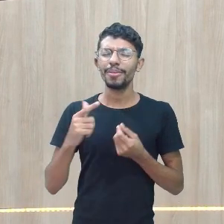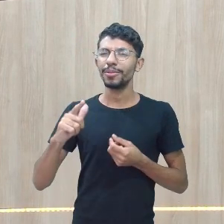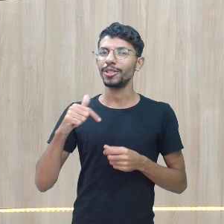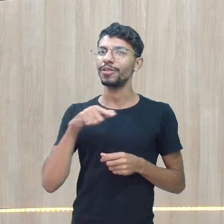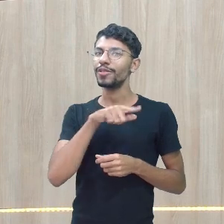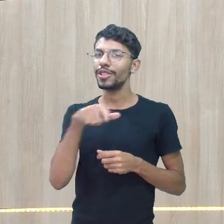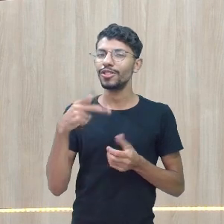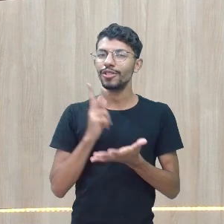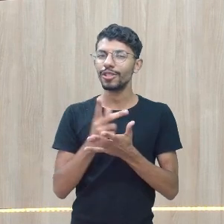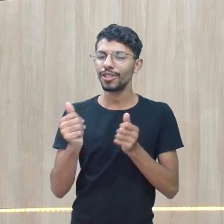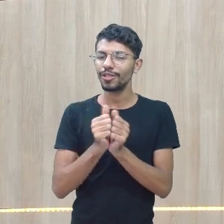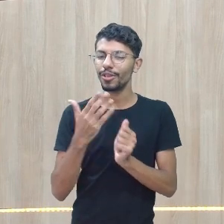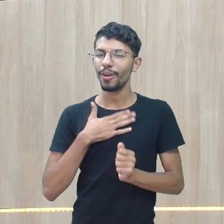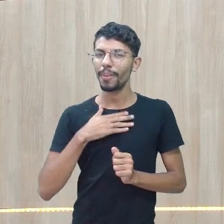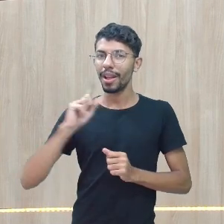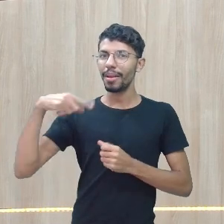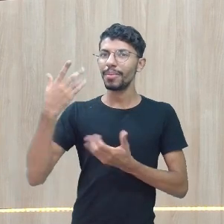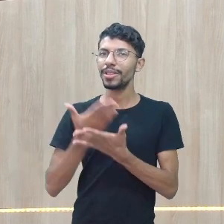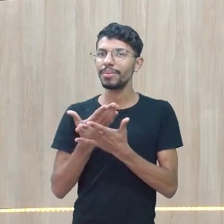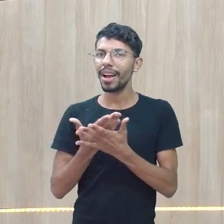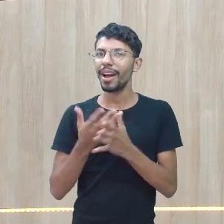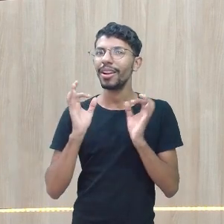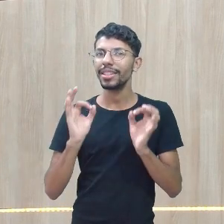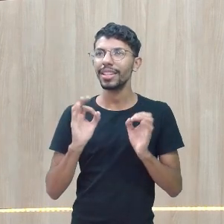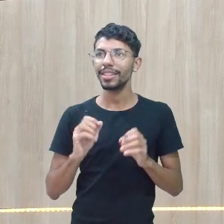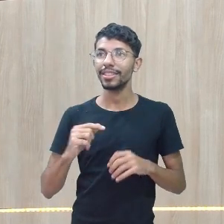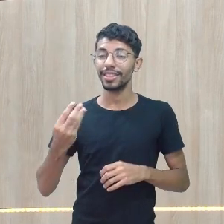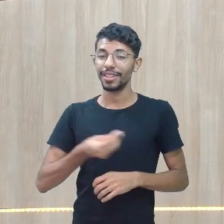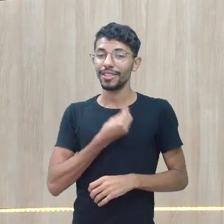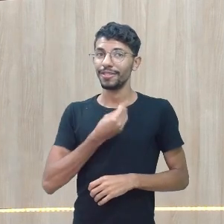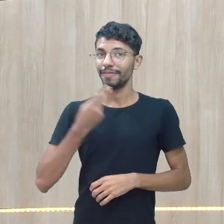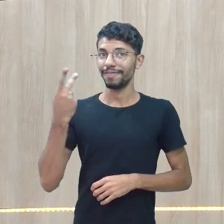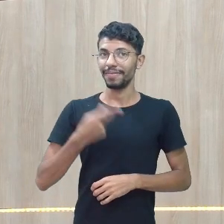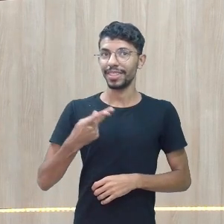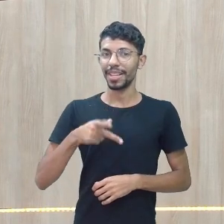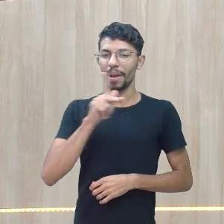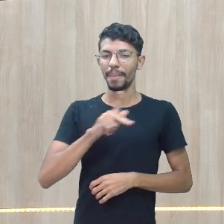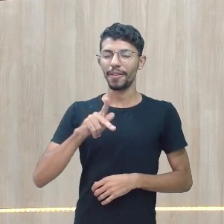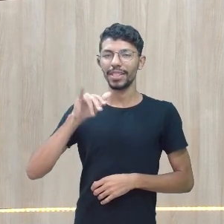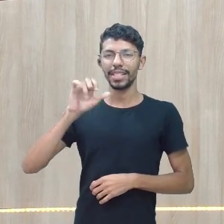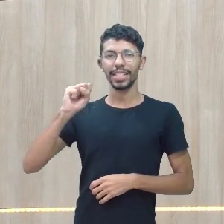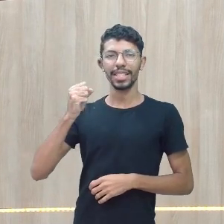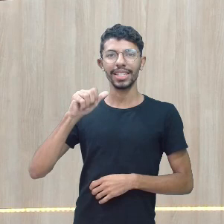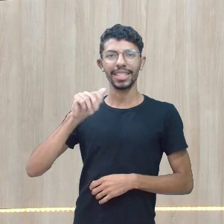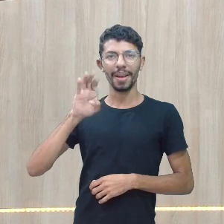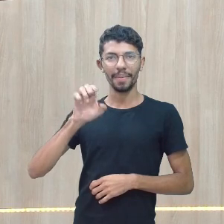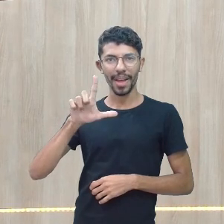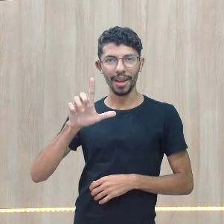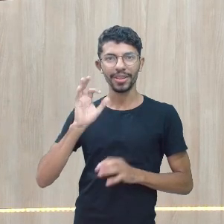próxima aula. Conto com vocês, pessoal. Estou aqui, professora Isabel,